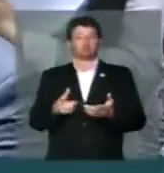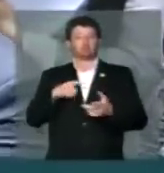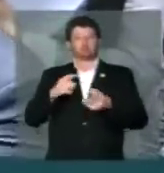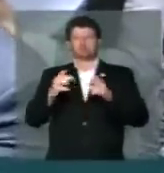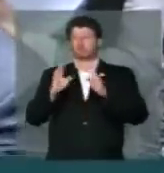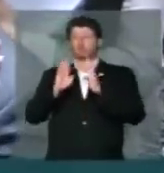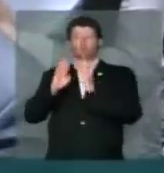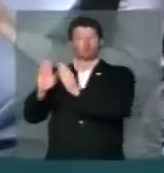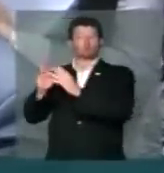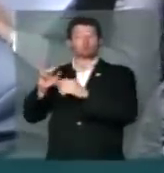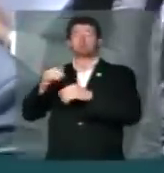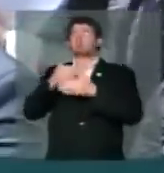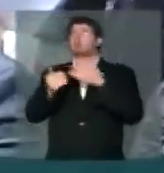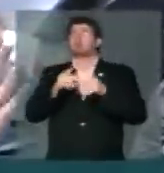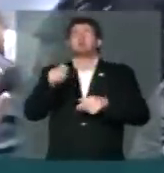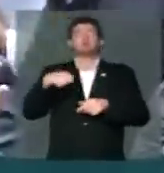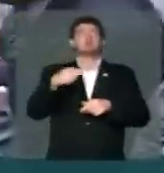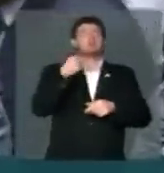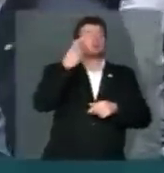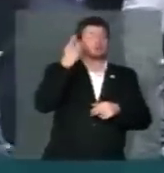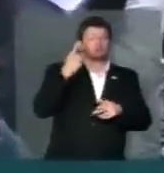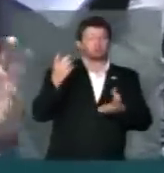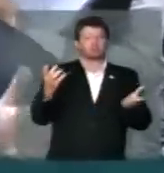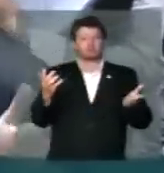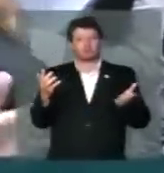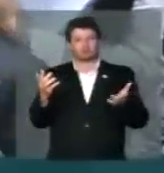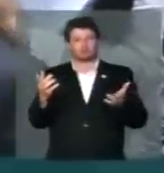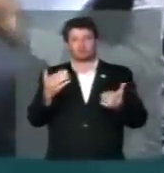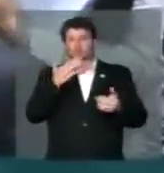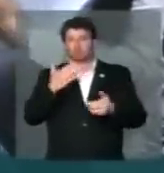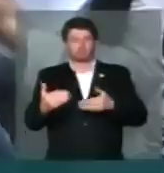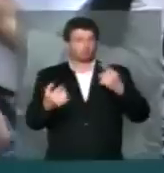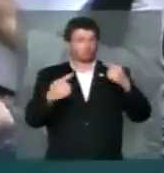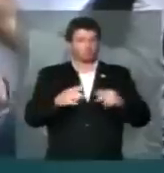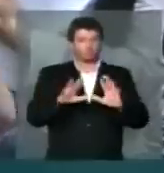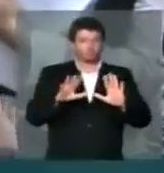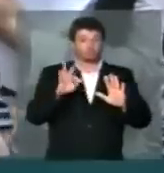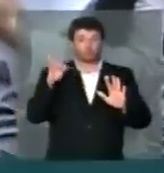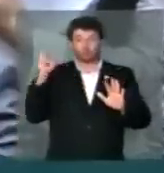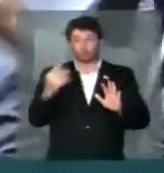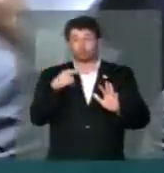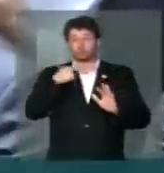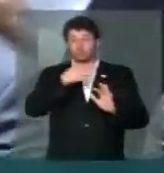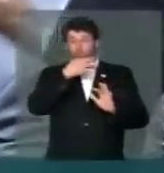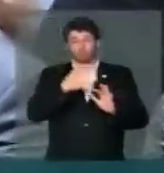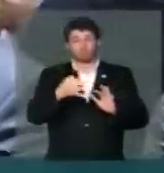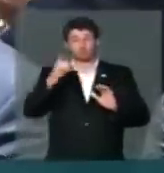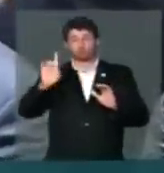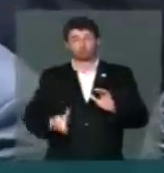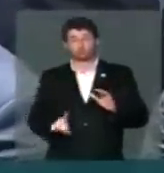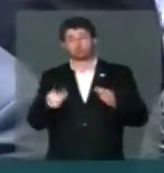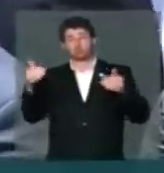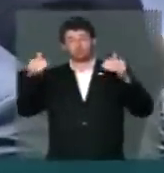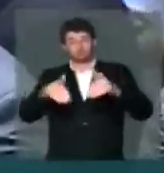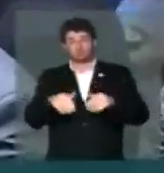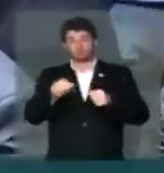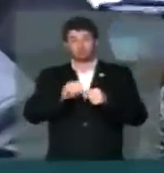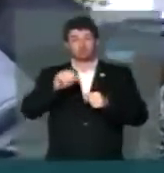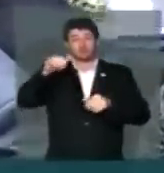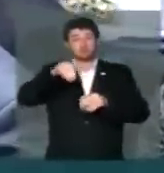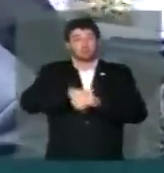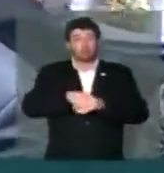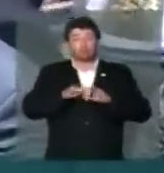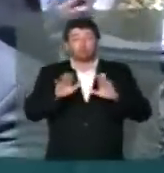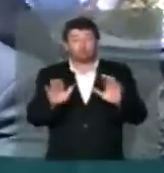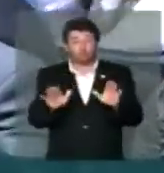corredores, independente do posicionamento de qualquer um que seja, a favor, contra, todo mundo tem o direito de poder vir aqui e exercer o seu